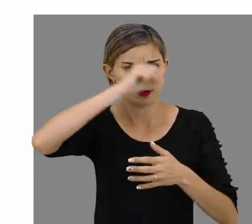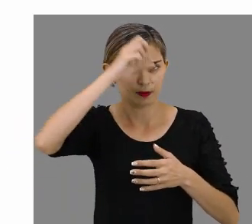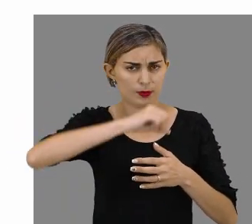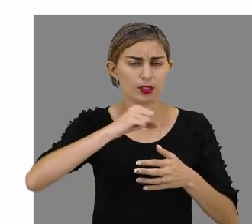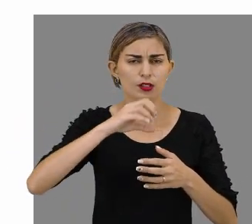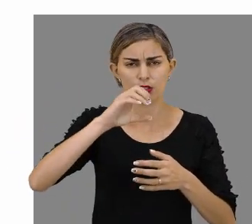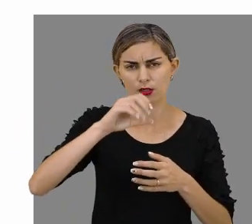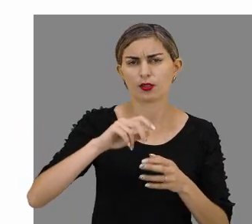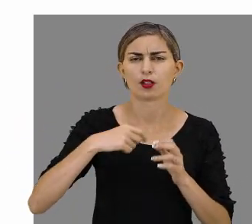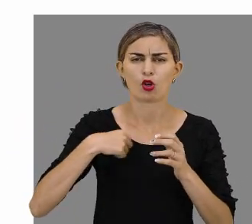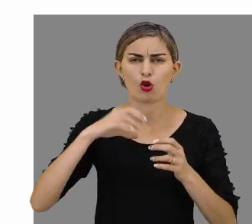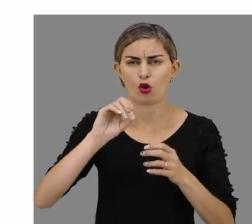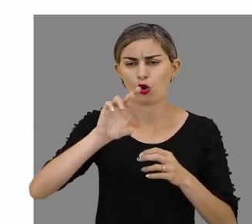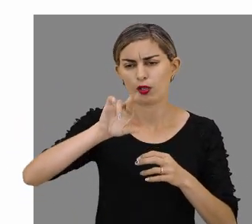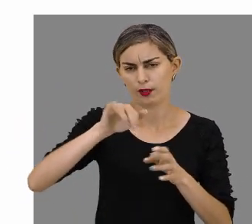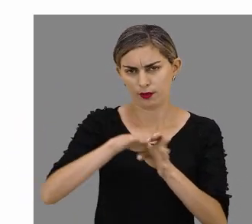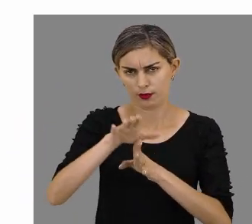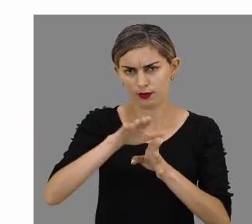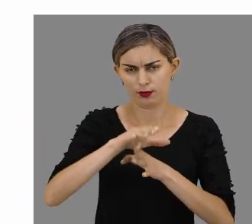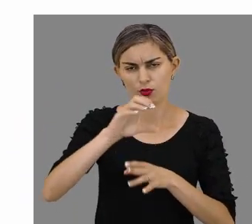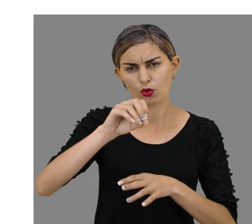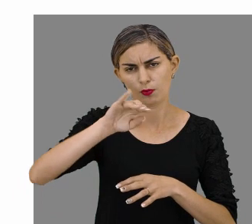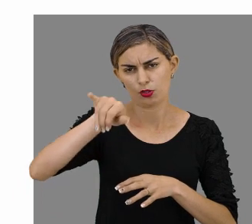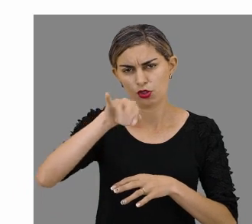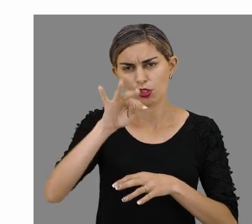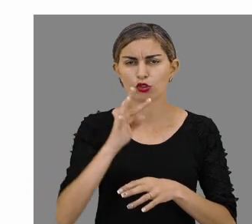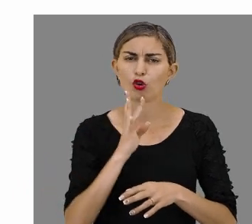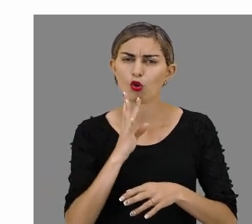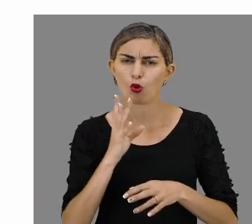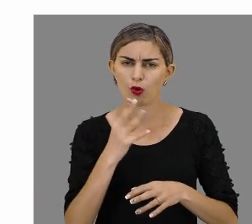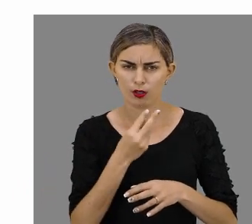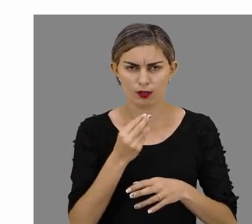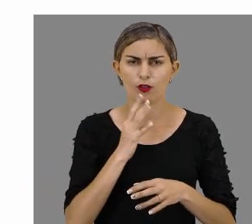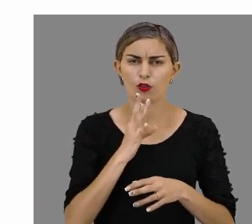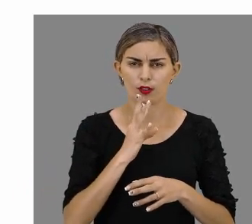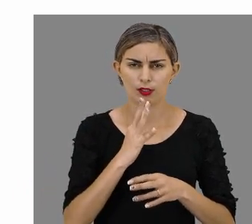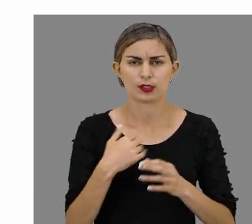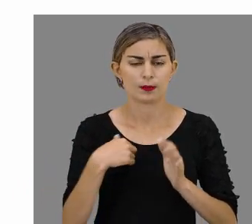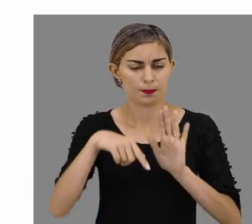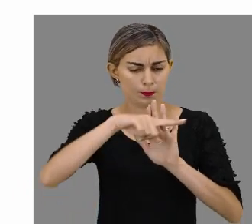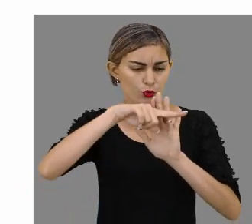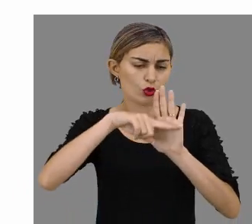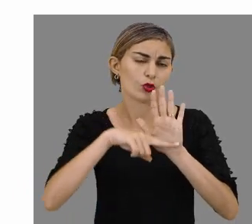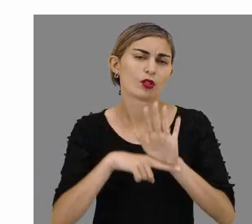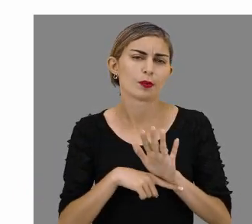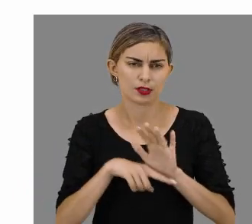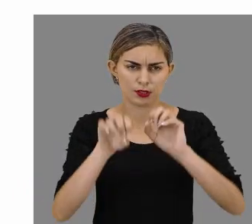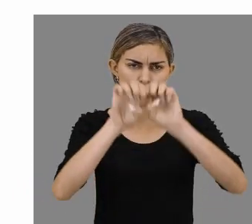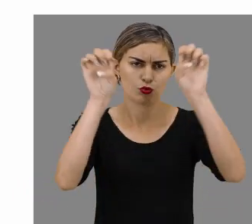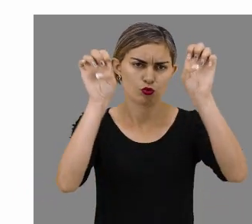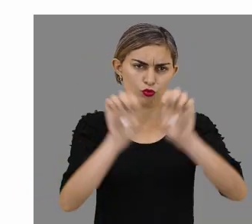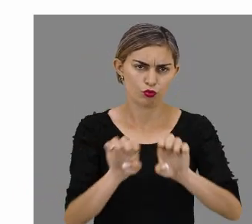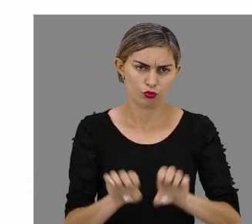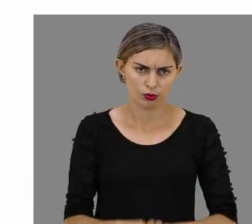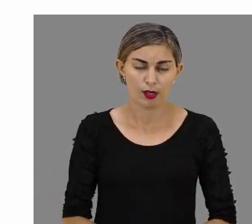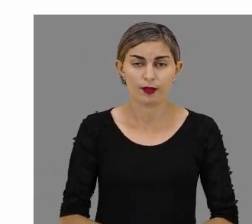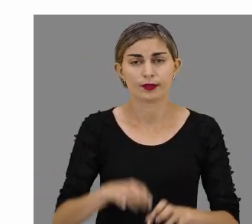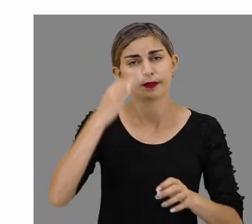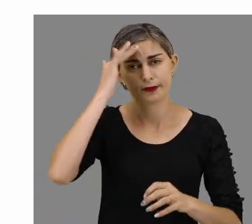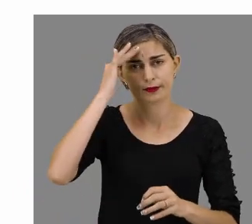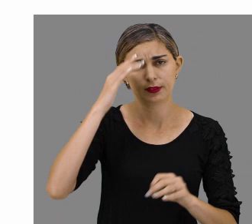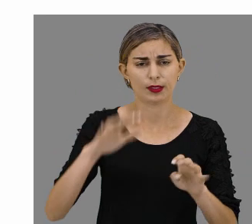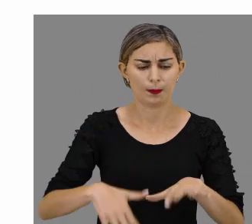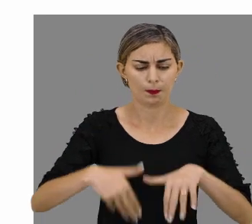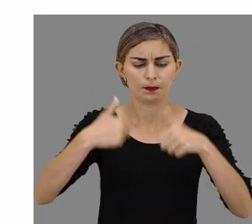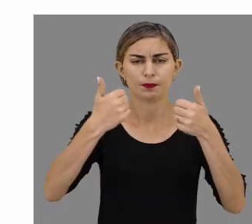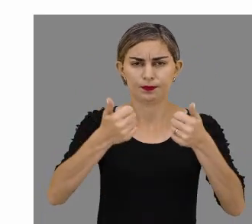o paradigma orientado a objetos, vamos primeiramente conhecer o paradigma da programação estruturada, para